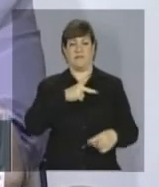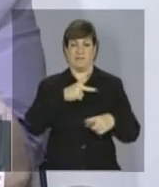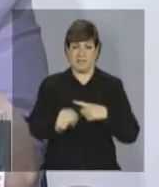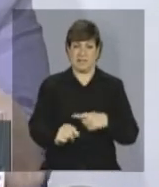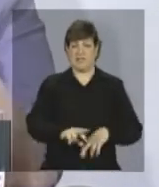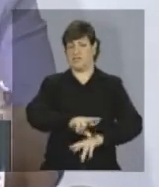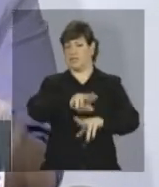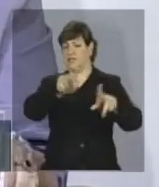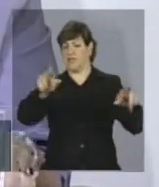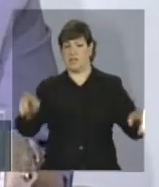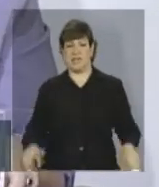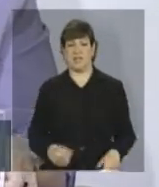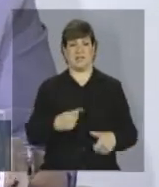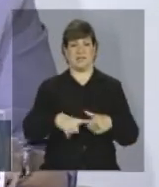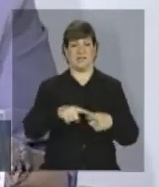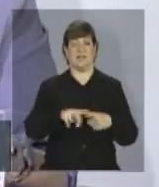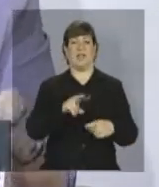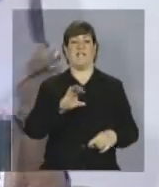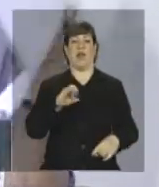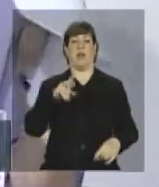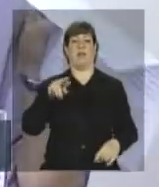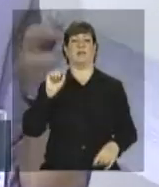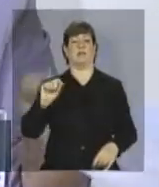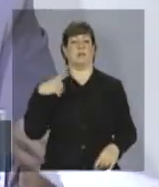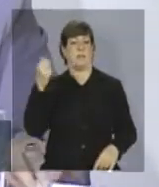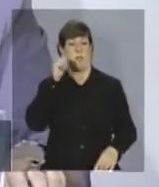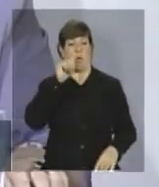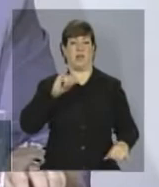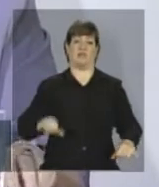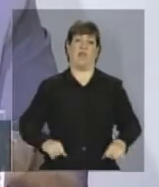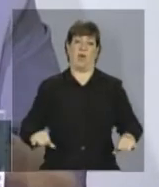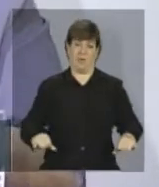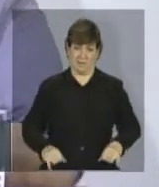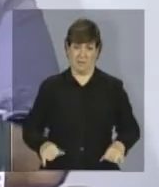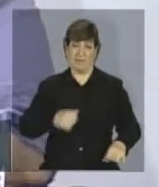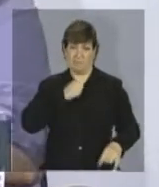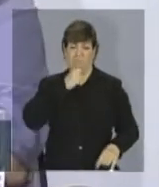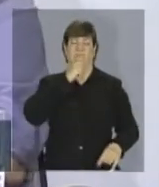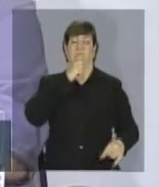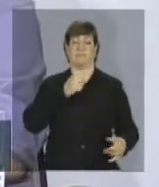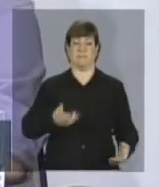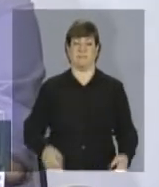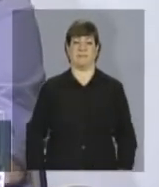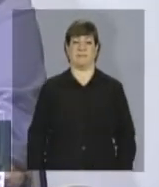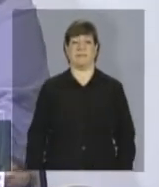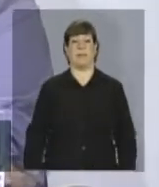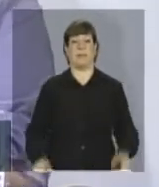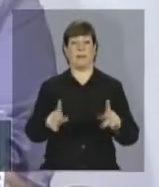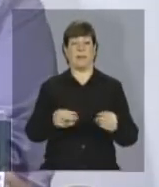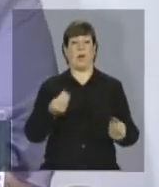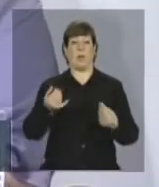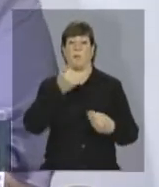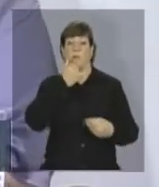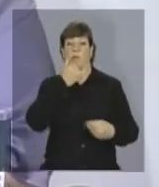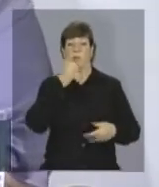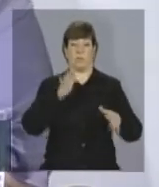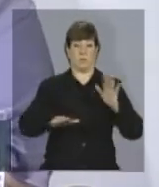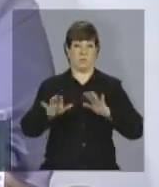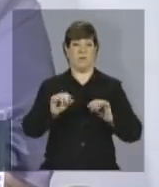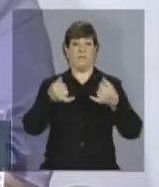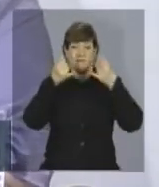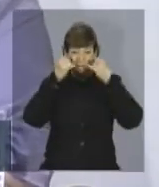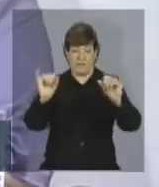diferentes situações de violência vivenciada pelas mulheres. Como forma de prevenir e assistir à violência